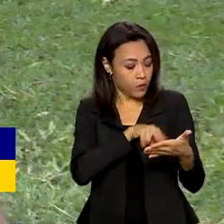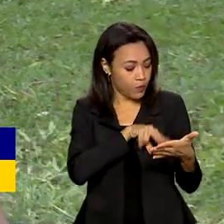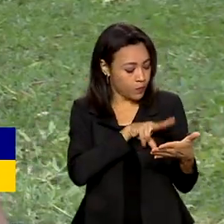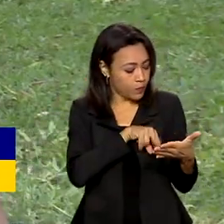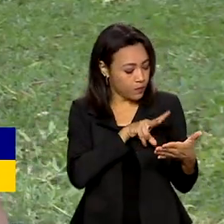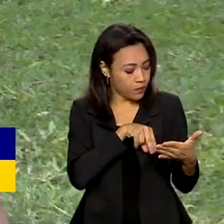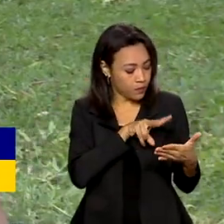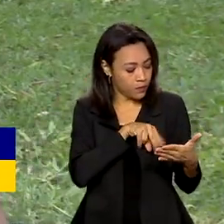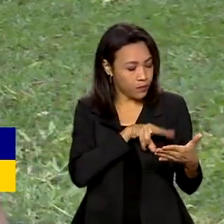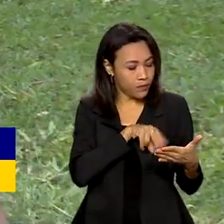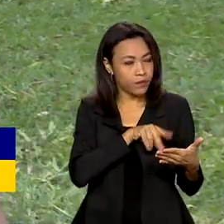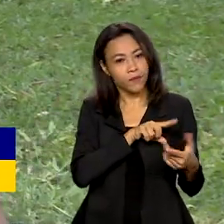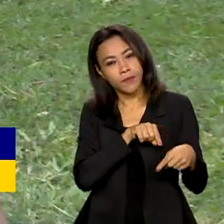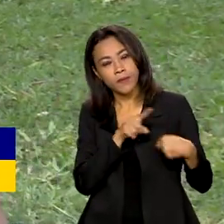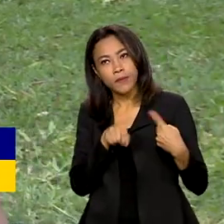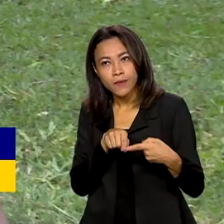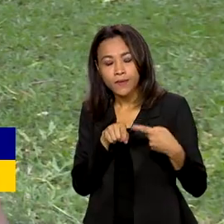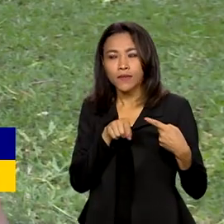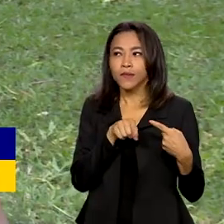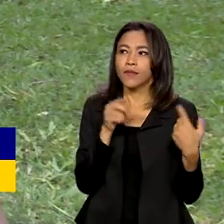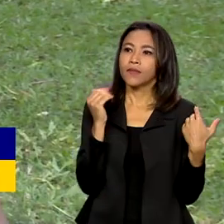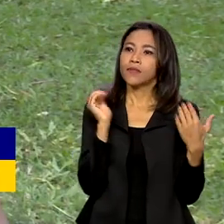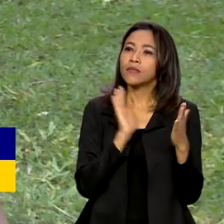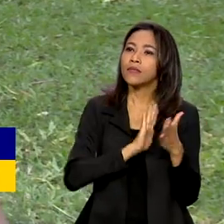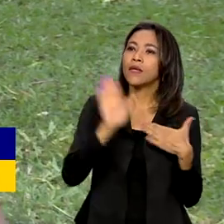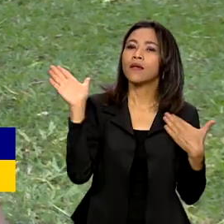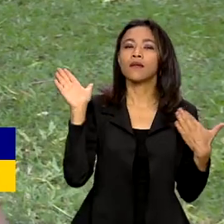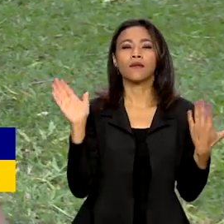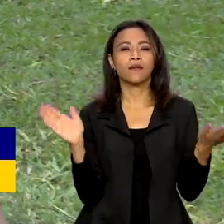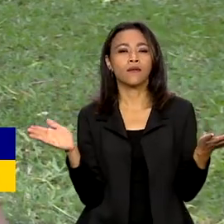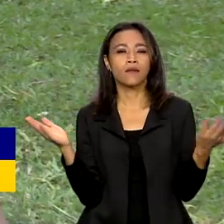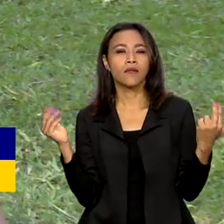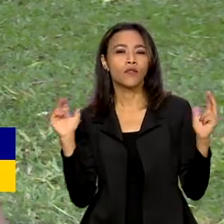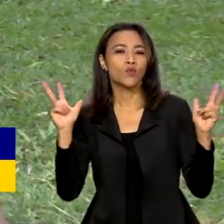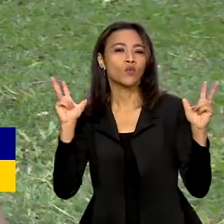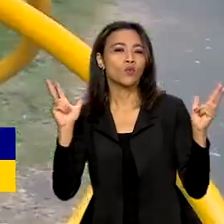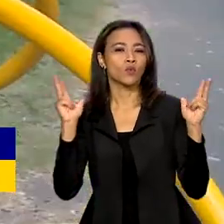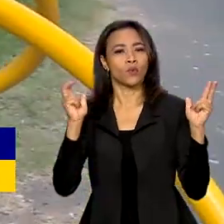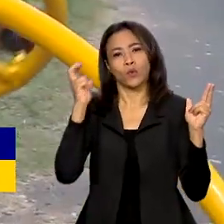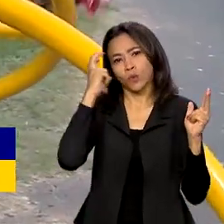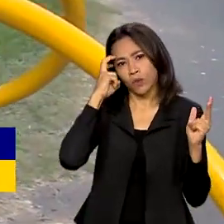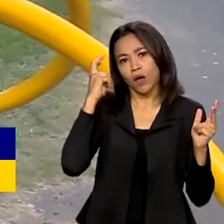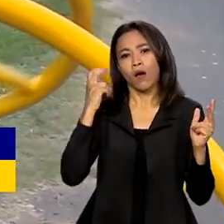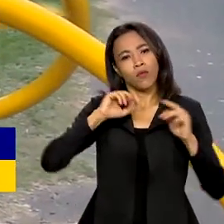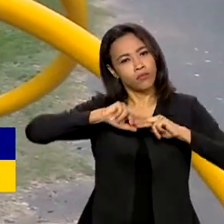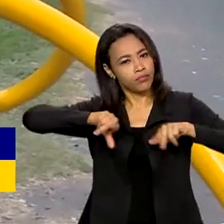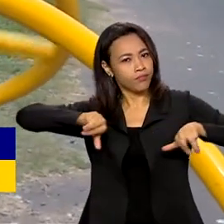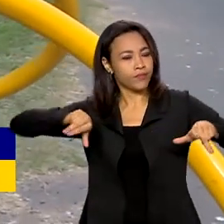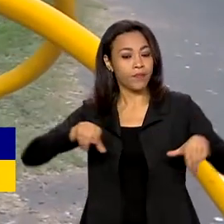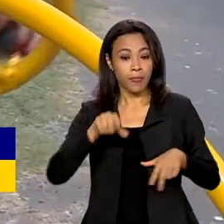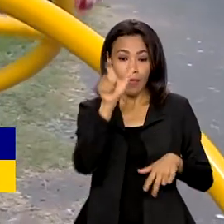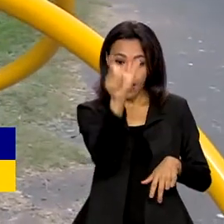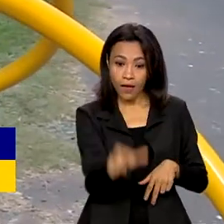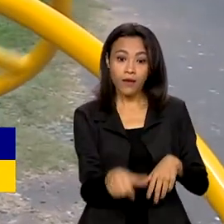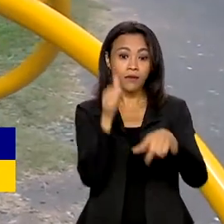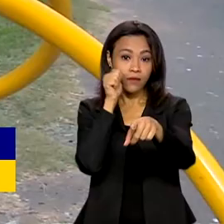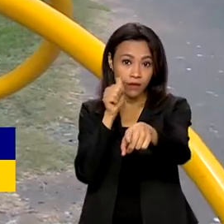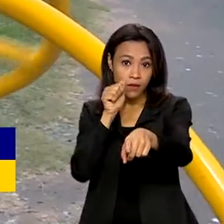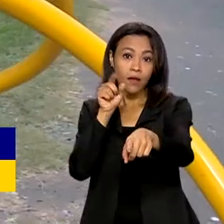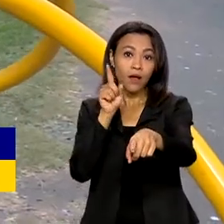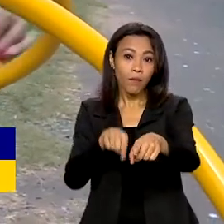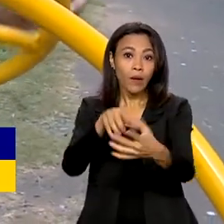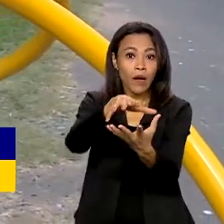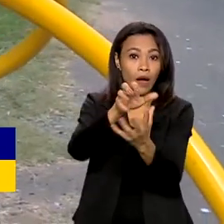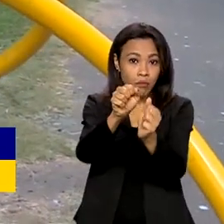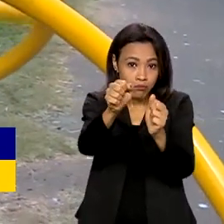momentos de sair para os encontros culturais os piqueniques aposentada é parte dos mais de